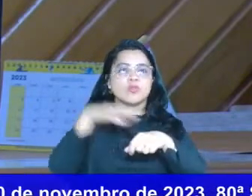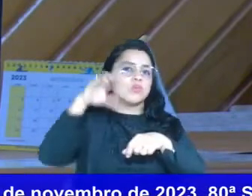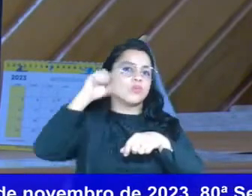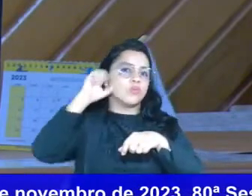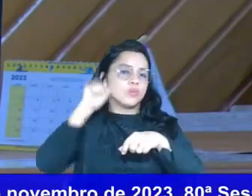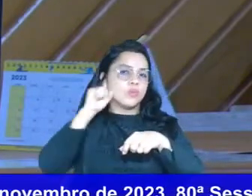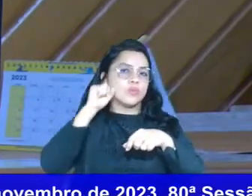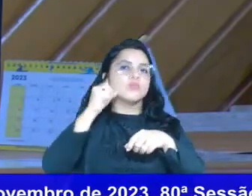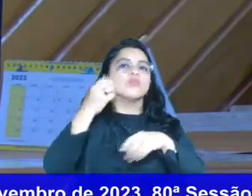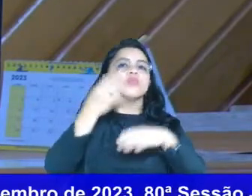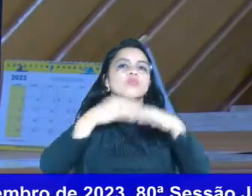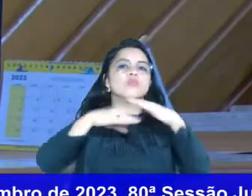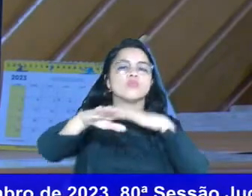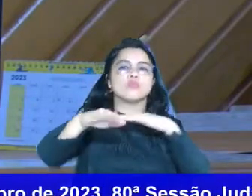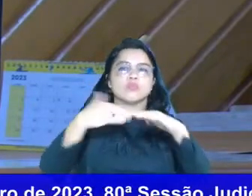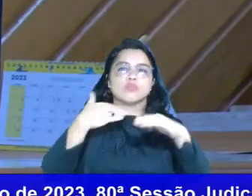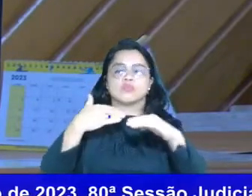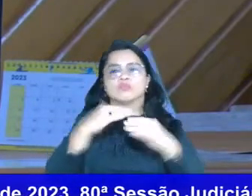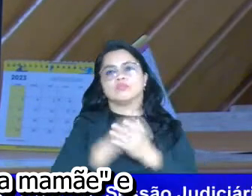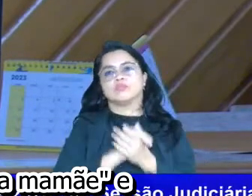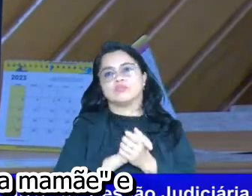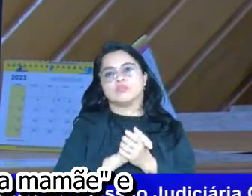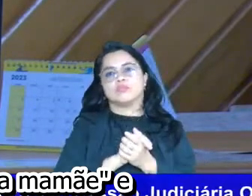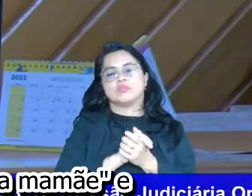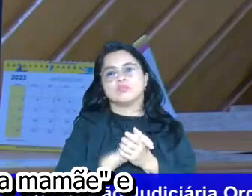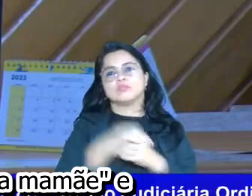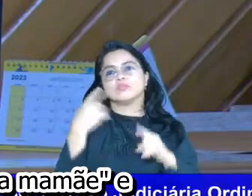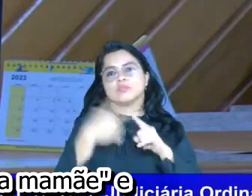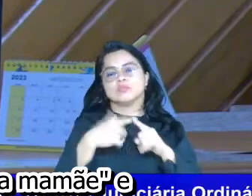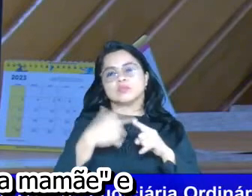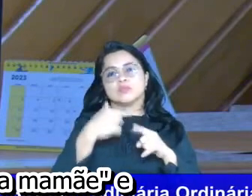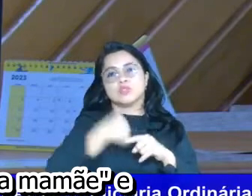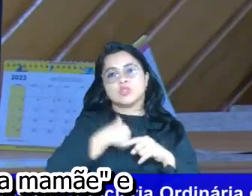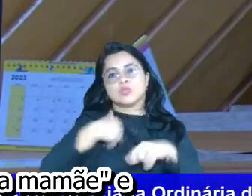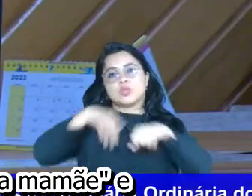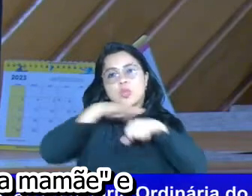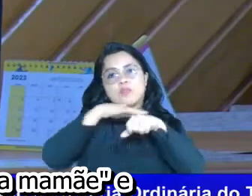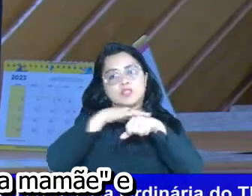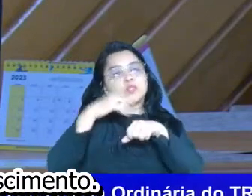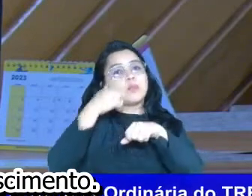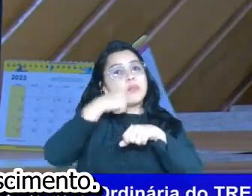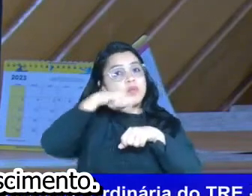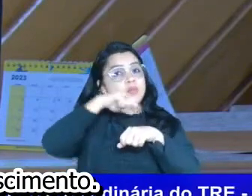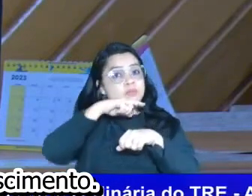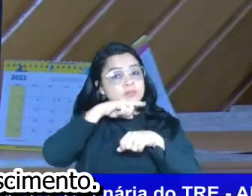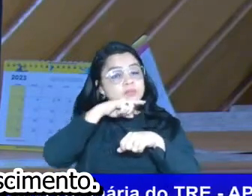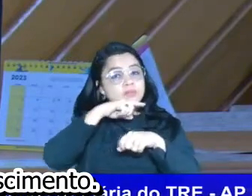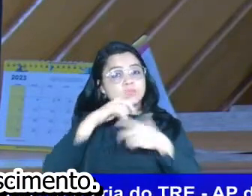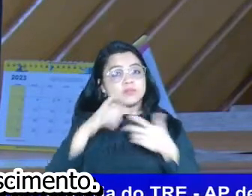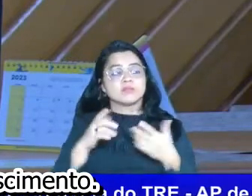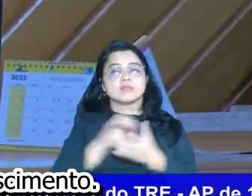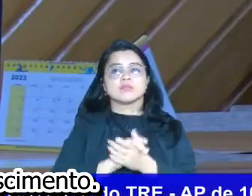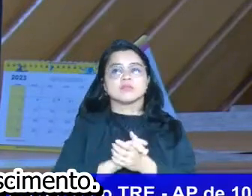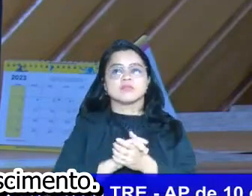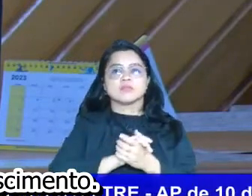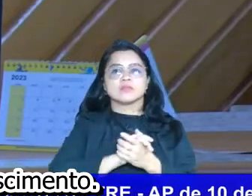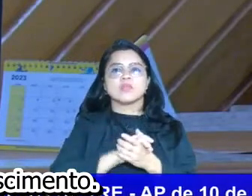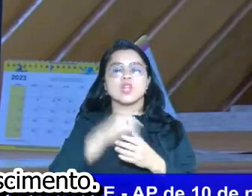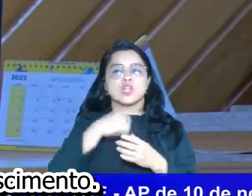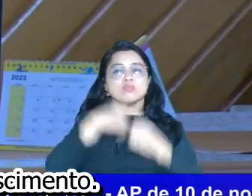que um envia para o outro. Porque é assim, como até eu estou conversando com a mamãe, e mamãe, eu reitero